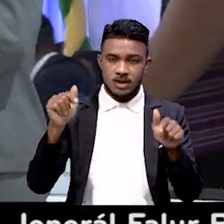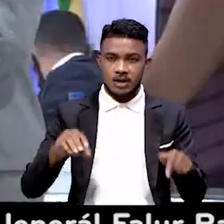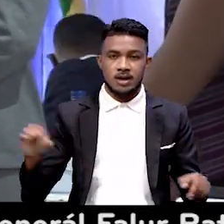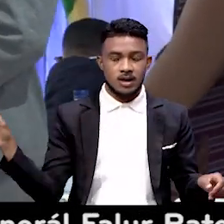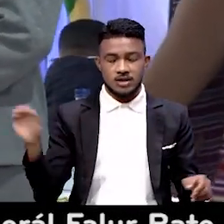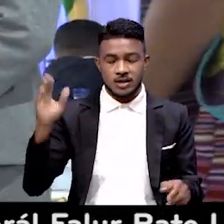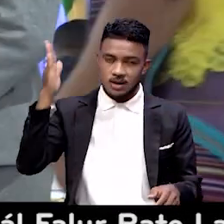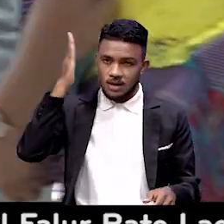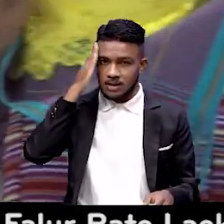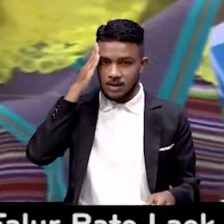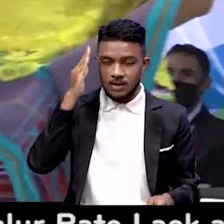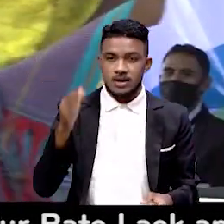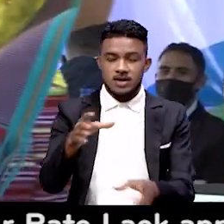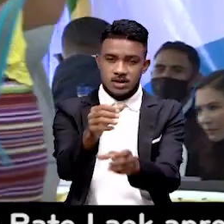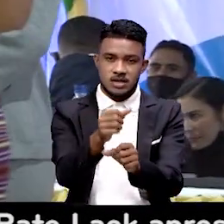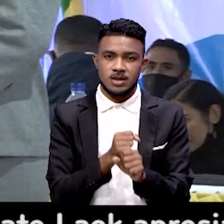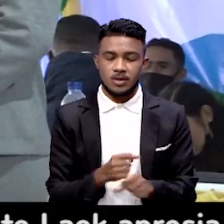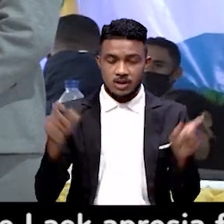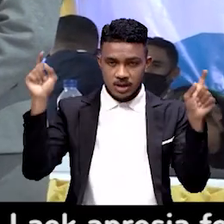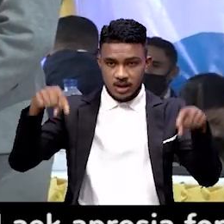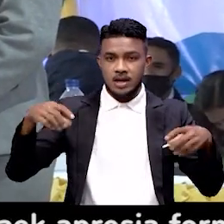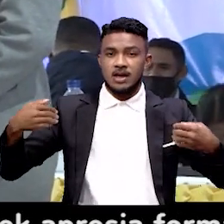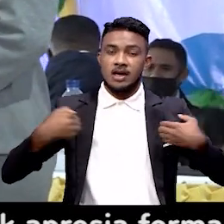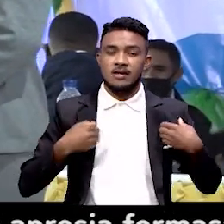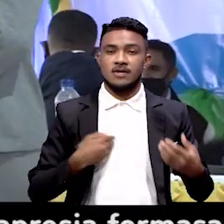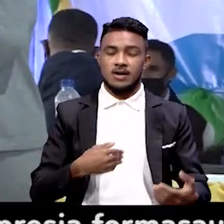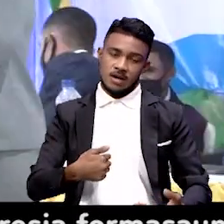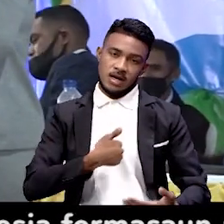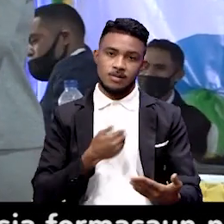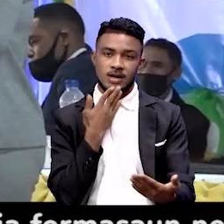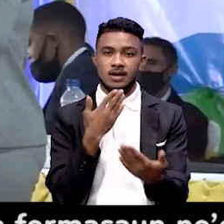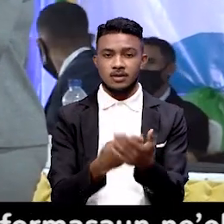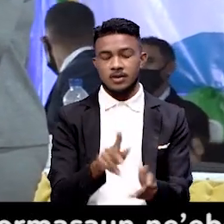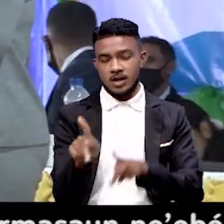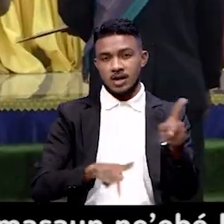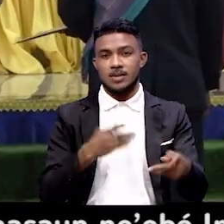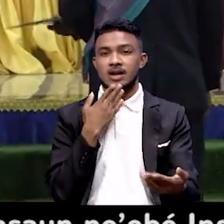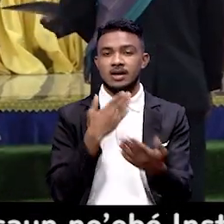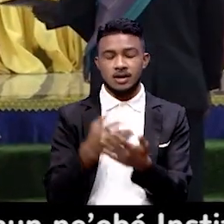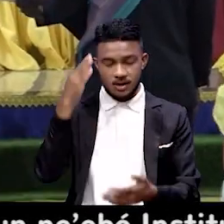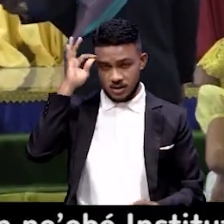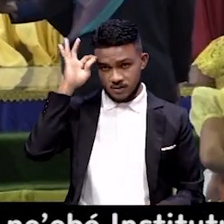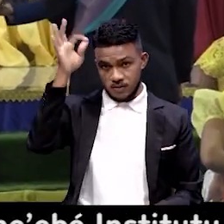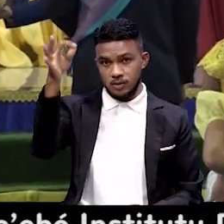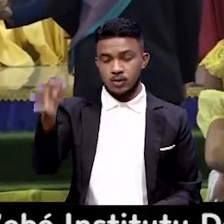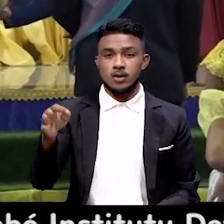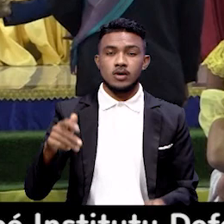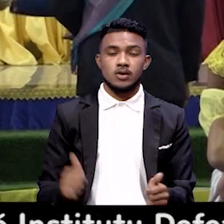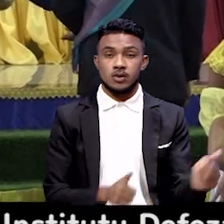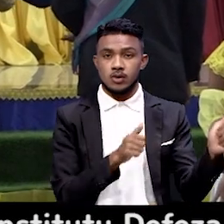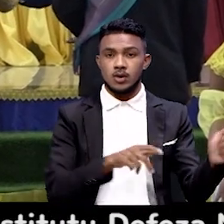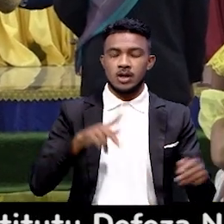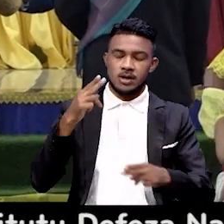no titru nebe simu mai betengki ia larang nebe diak no sai ema nebe diak ia futuro. Tuir Pedro kata konseitu